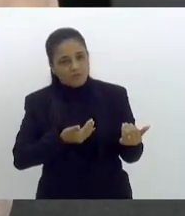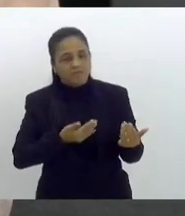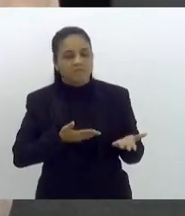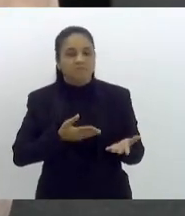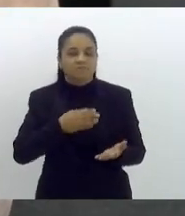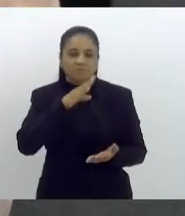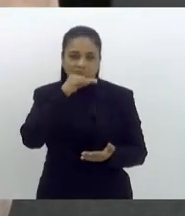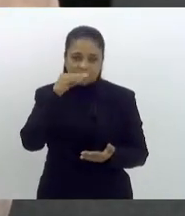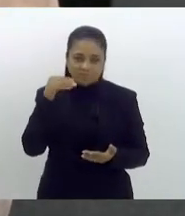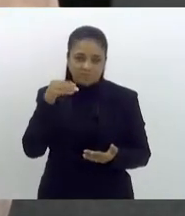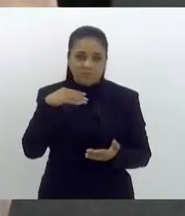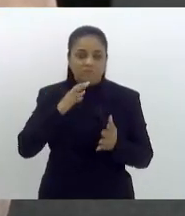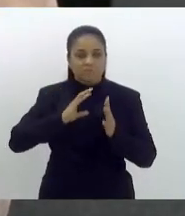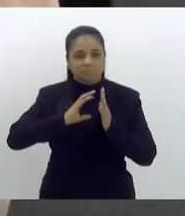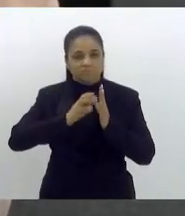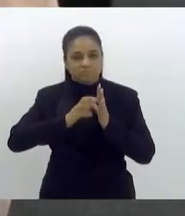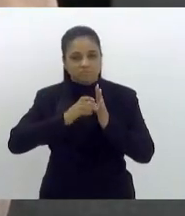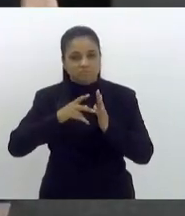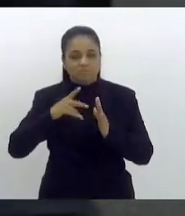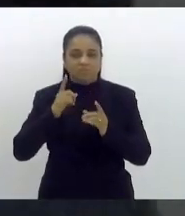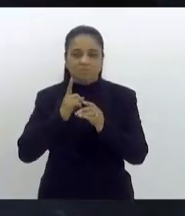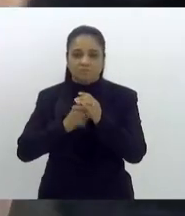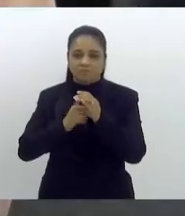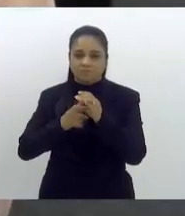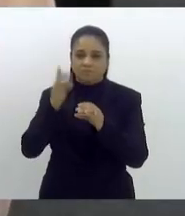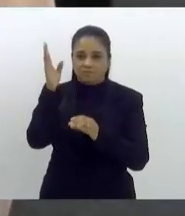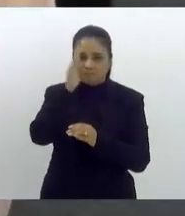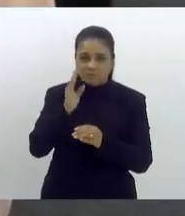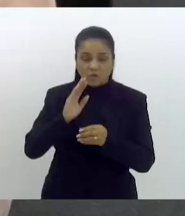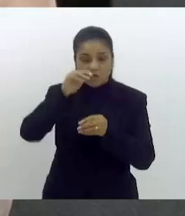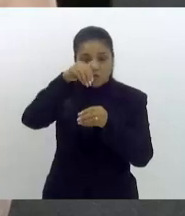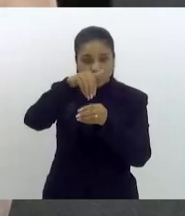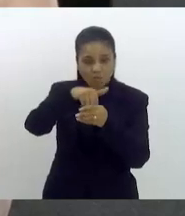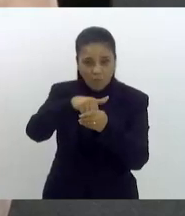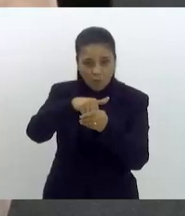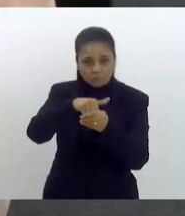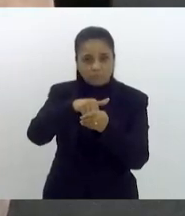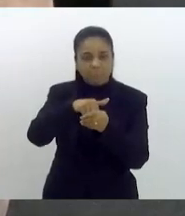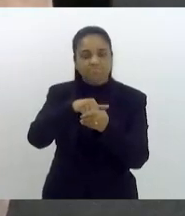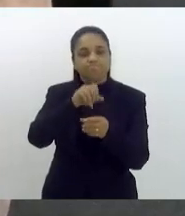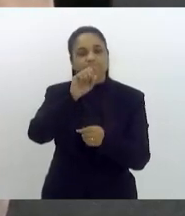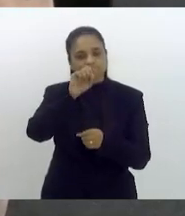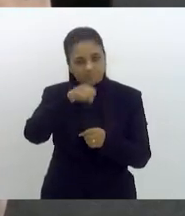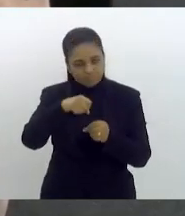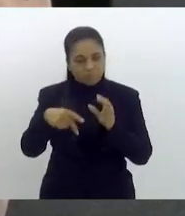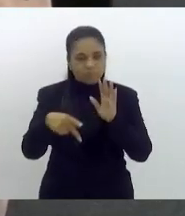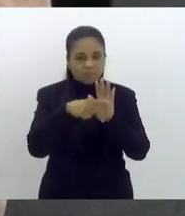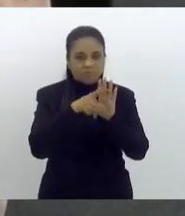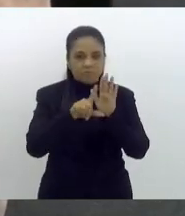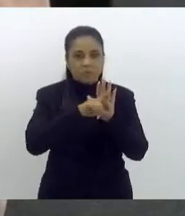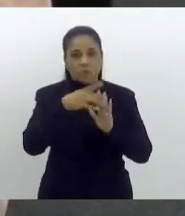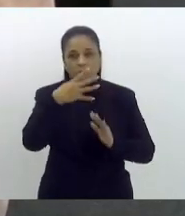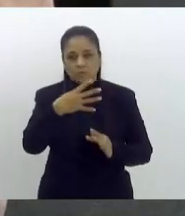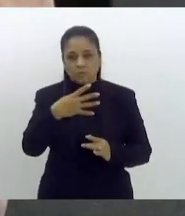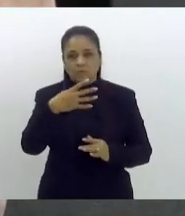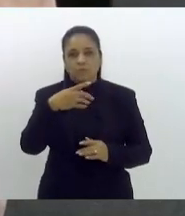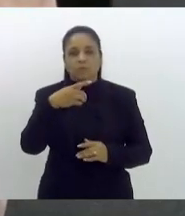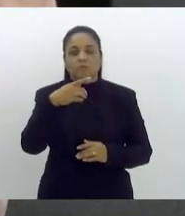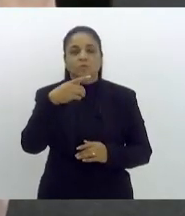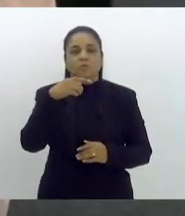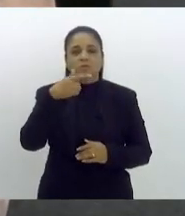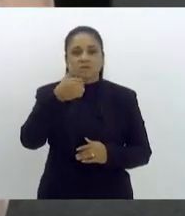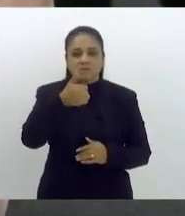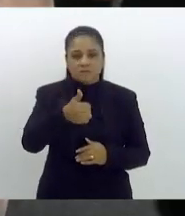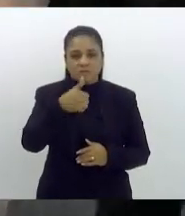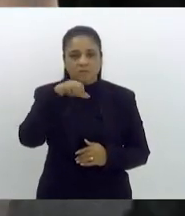a bancada do Partido Comunista do Brasil encaminha o voto favorável ao projeto de lei número 4.198